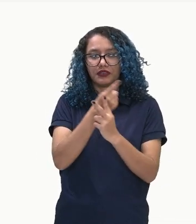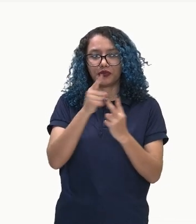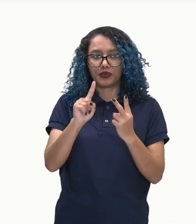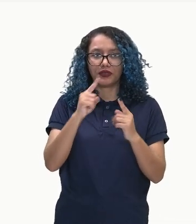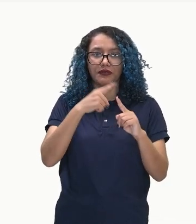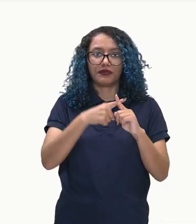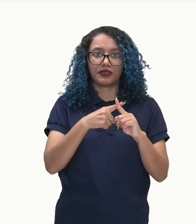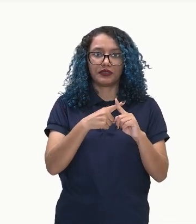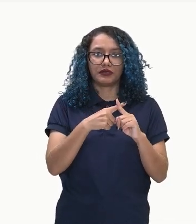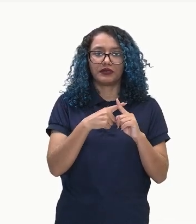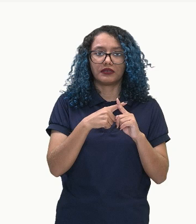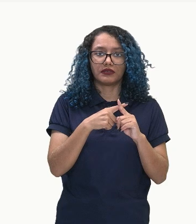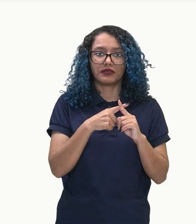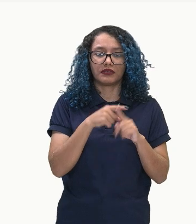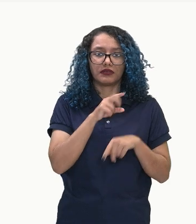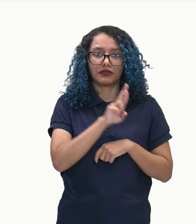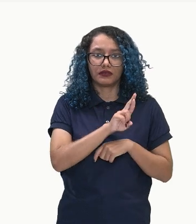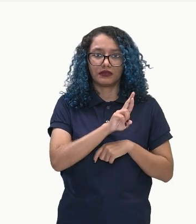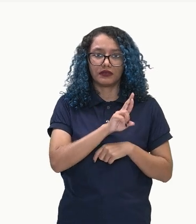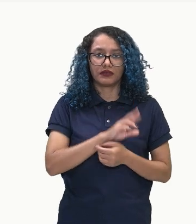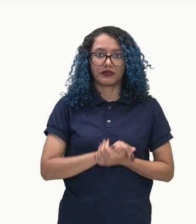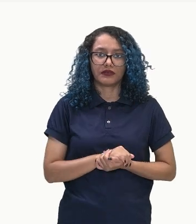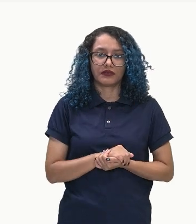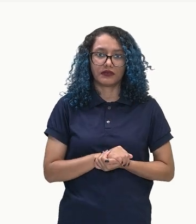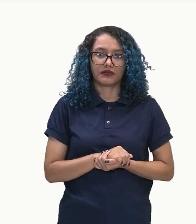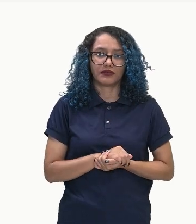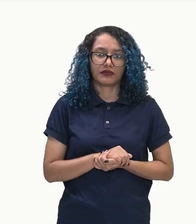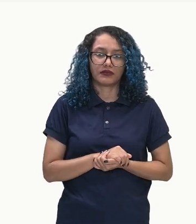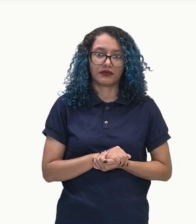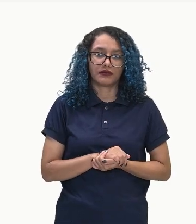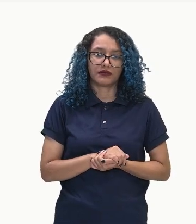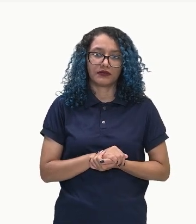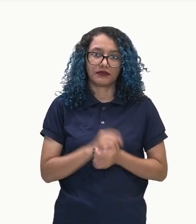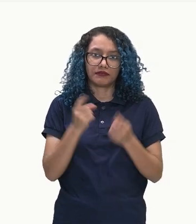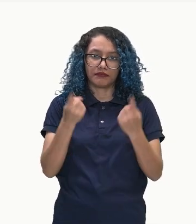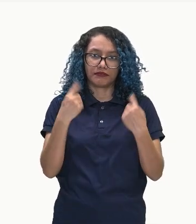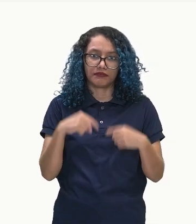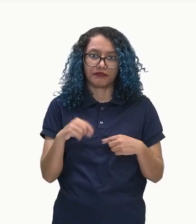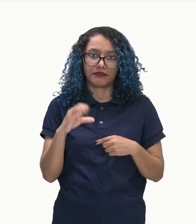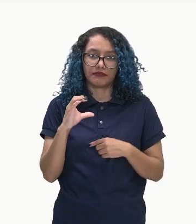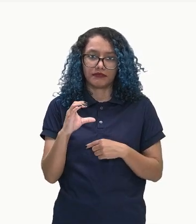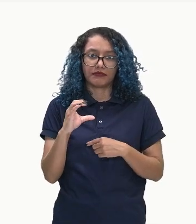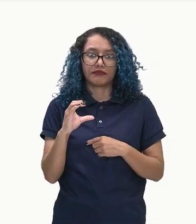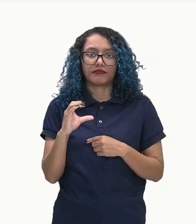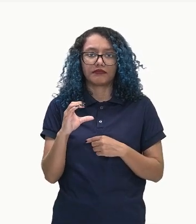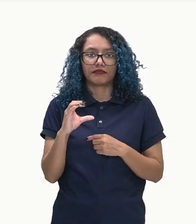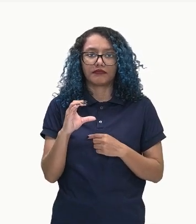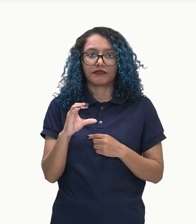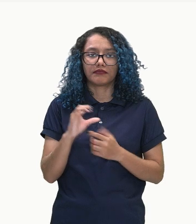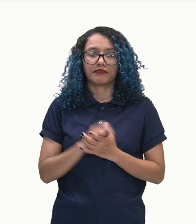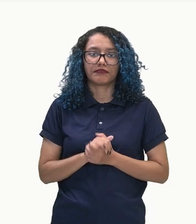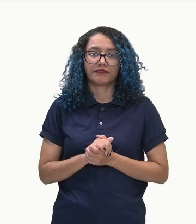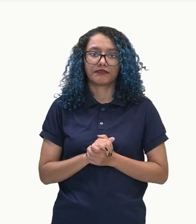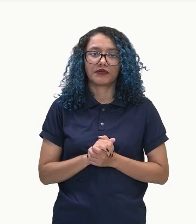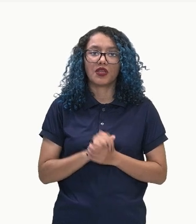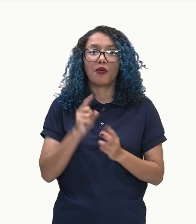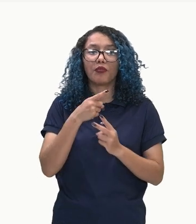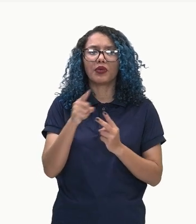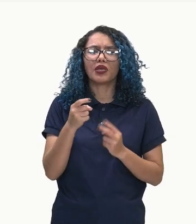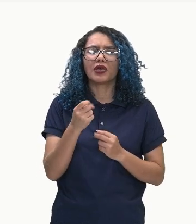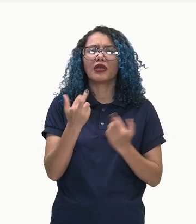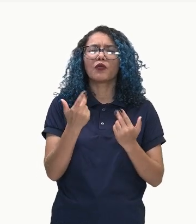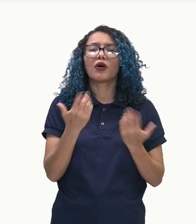π vezes o raio. Comprimento igual, quanto é o π mesmo? Ah, a questão falou, ó, π é